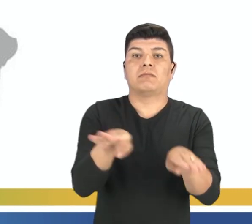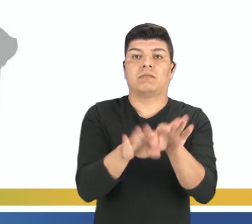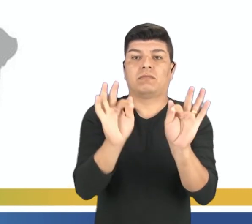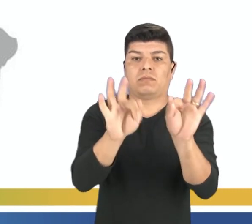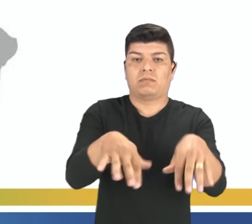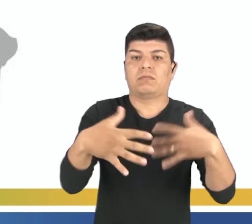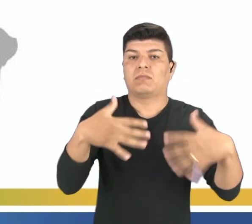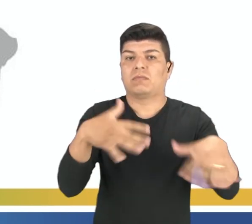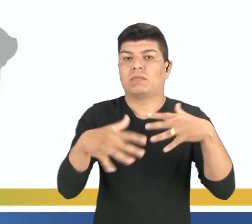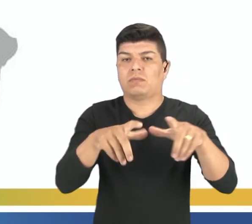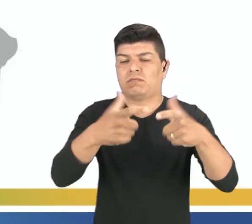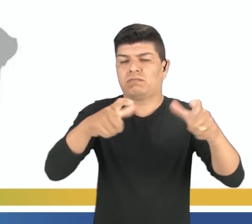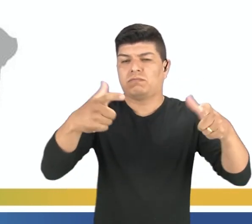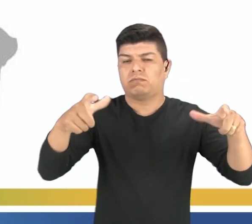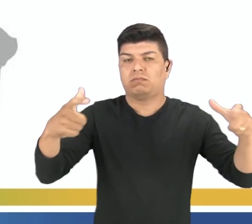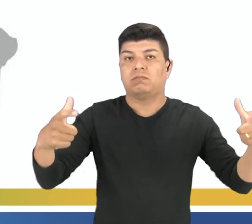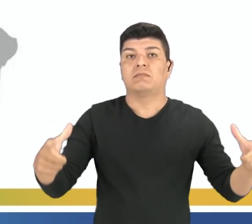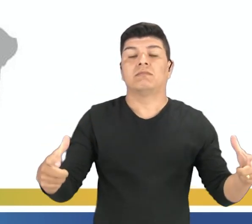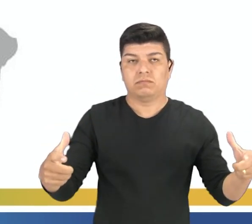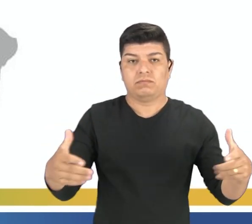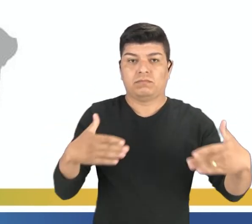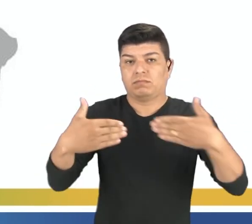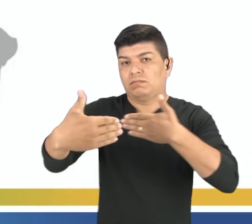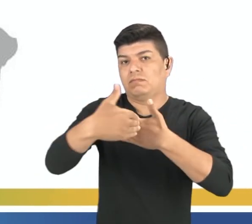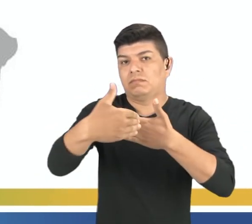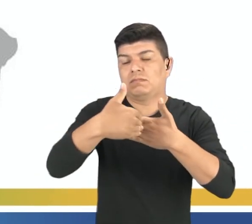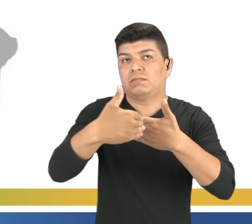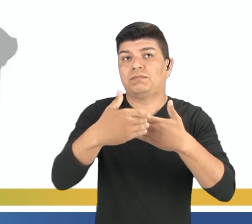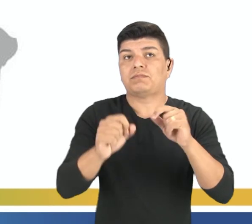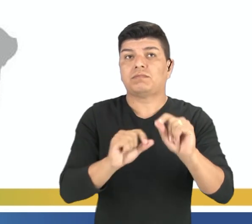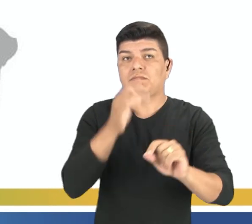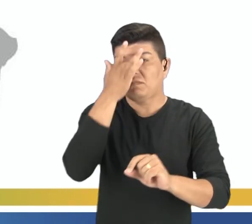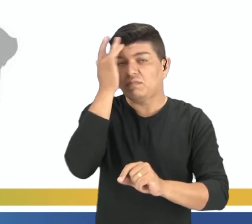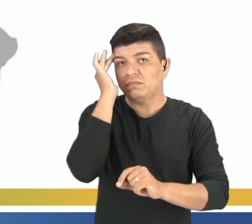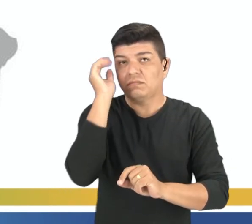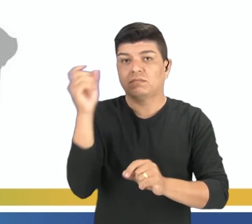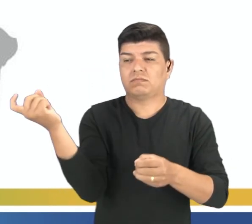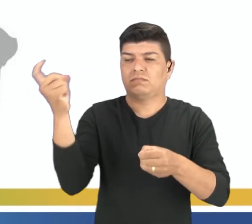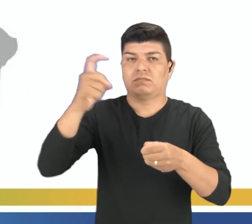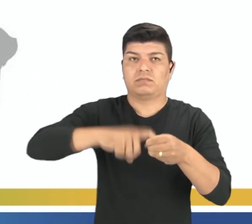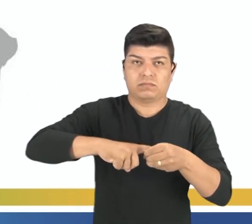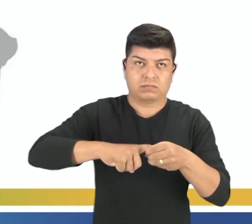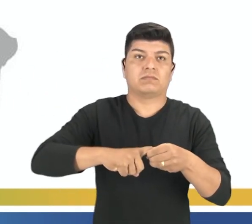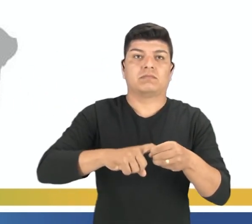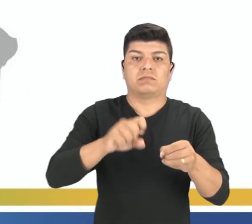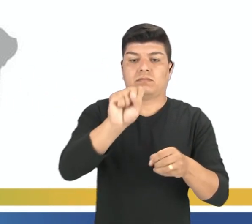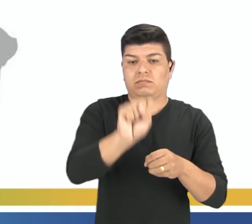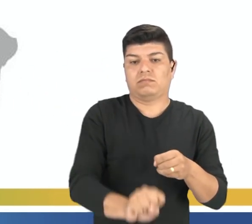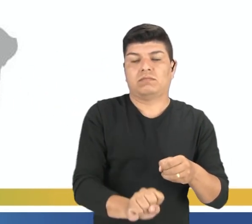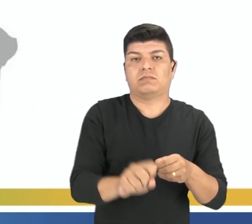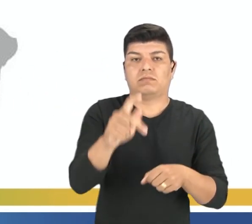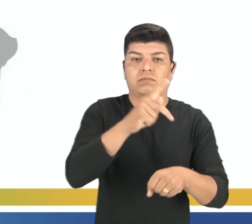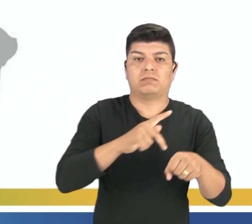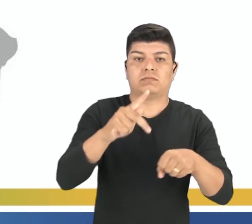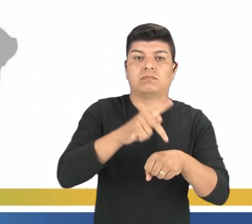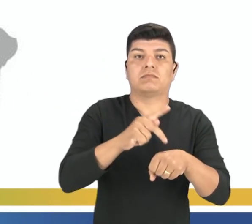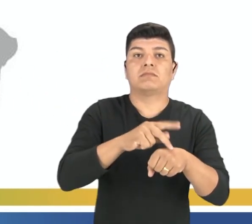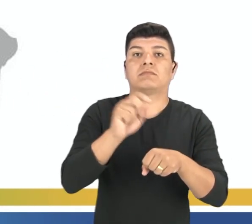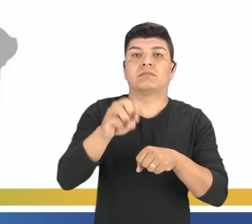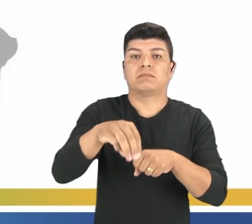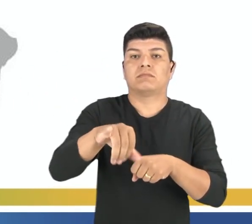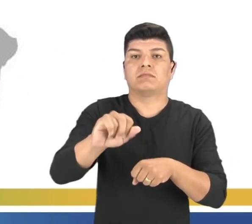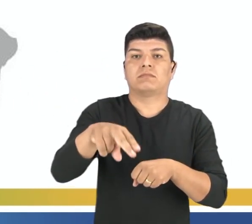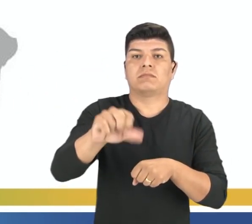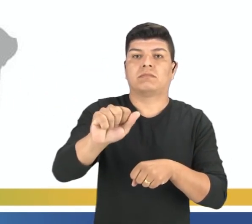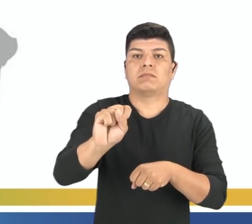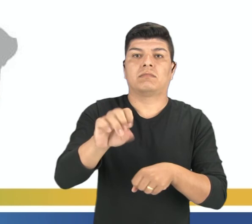do movimento de expansão da fronteira agrícola. Então, as pessoas acabam retornando para o sul do país. Minas e Rio